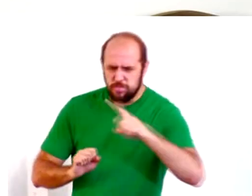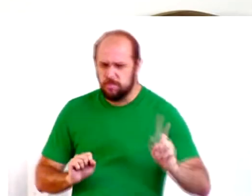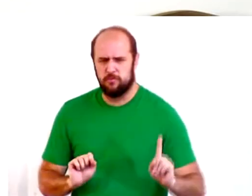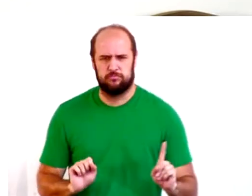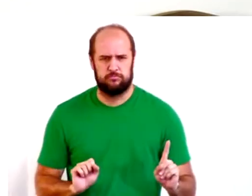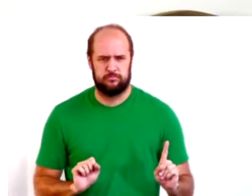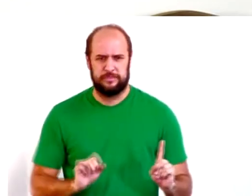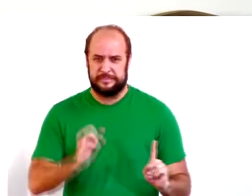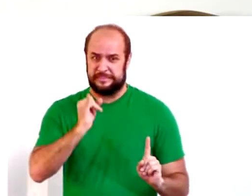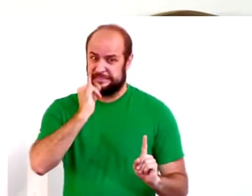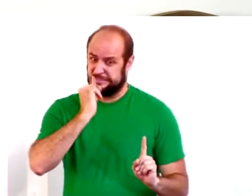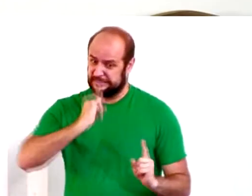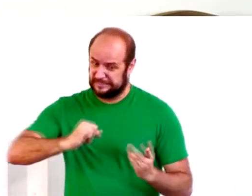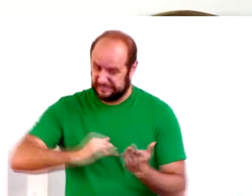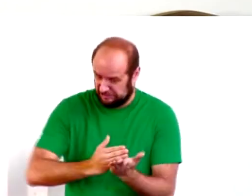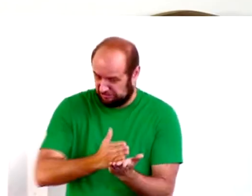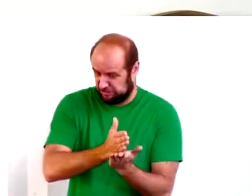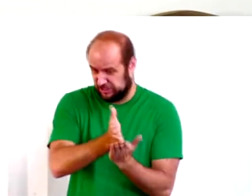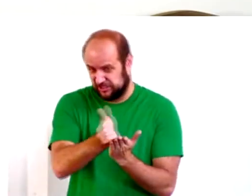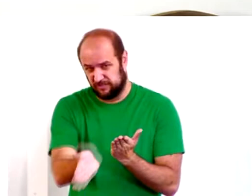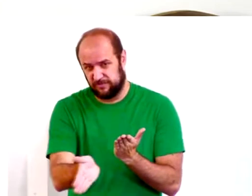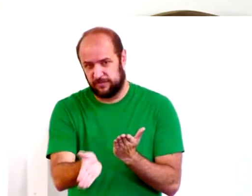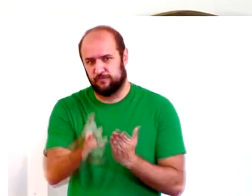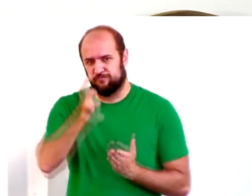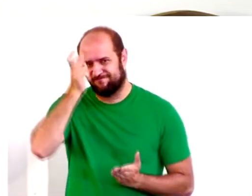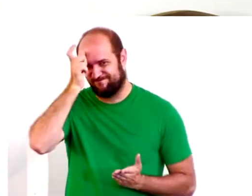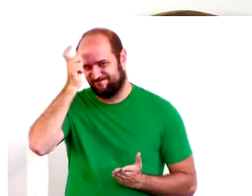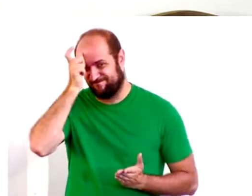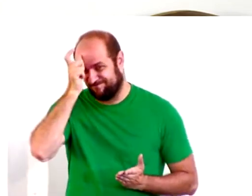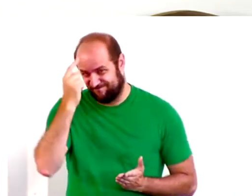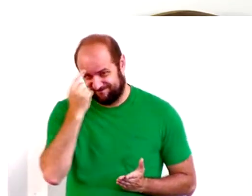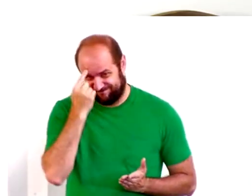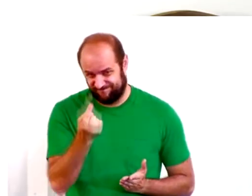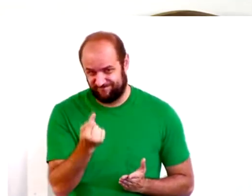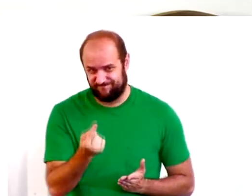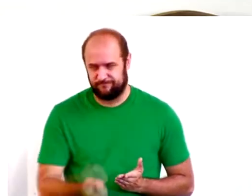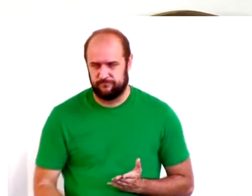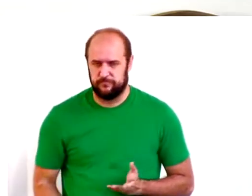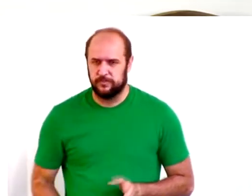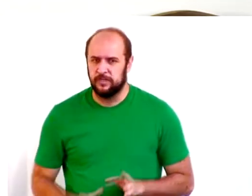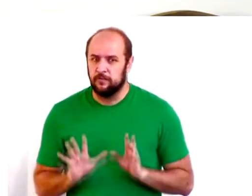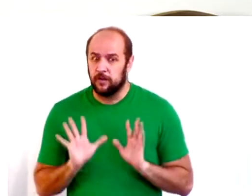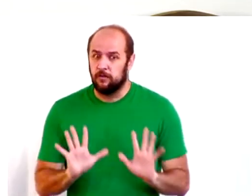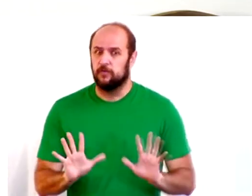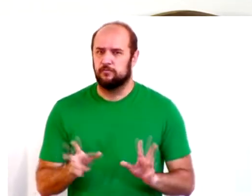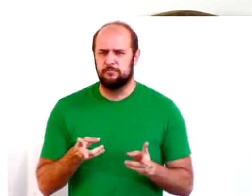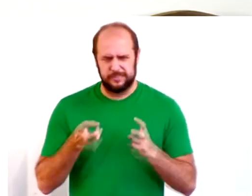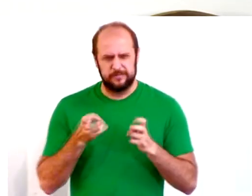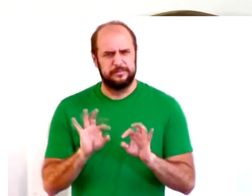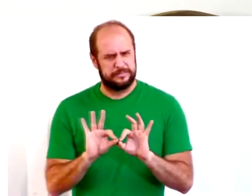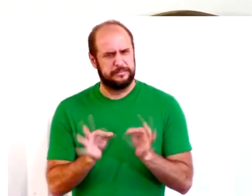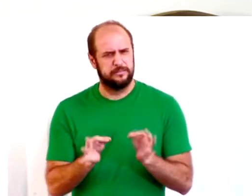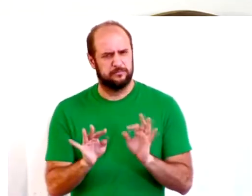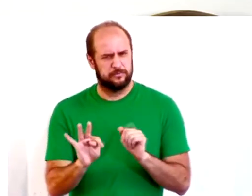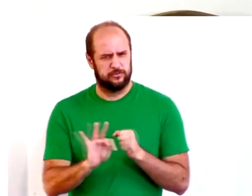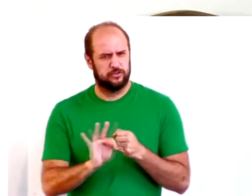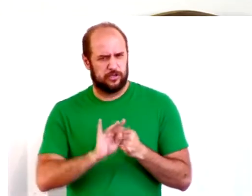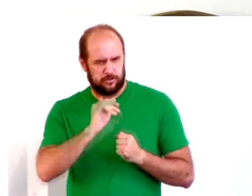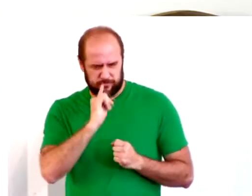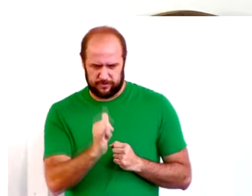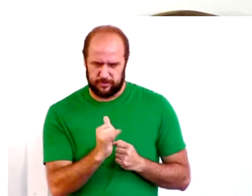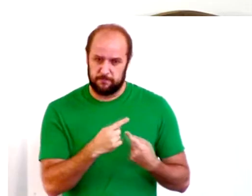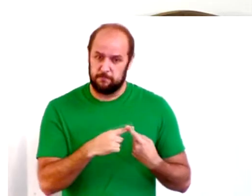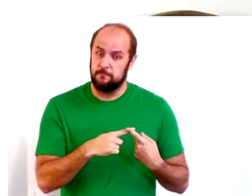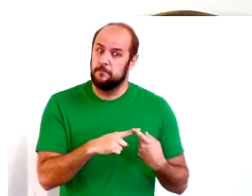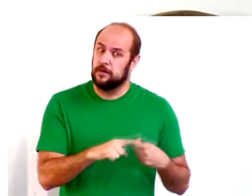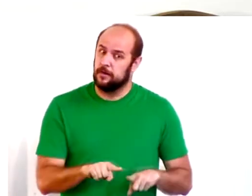que disto passar vem do maligno. Perceba, é um ensino simples o de Tiago, mas